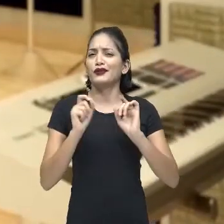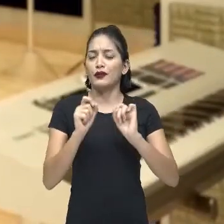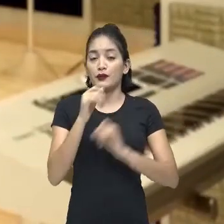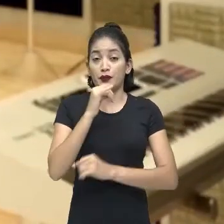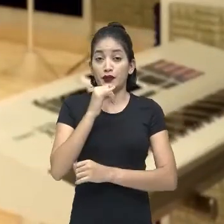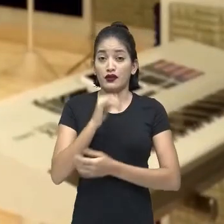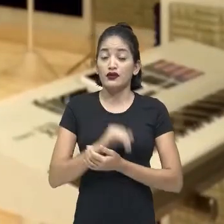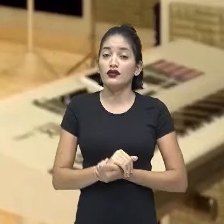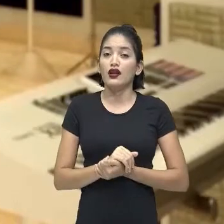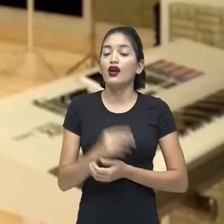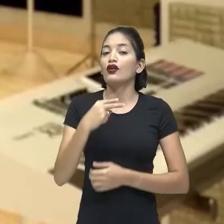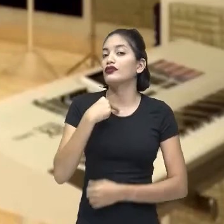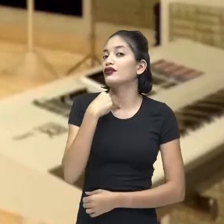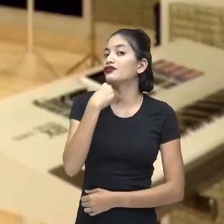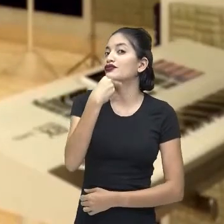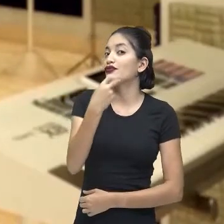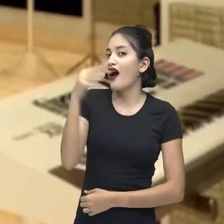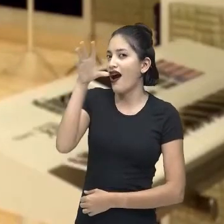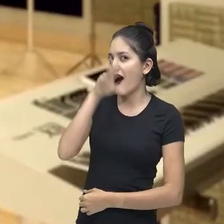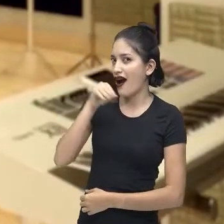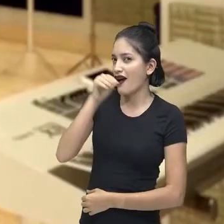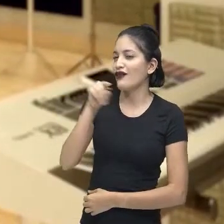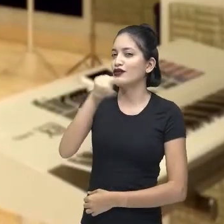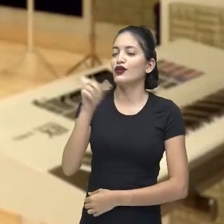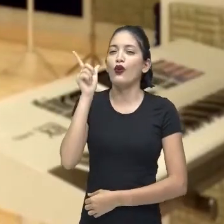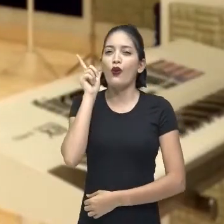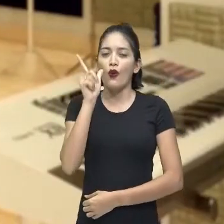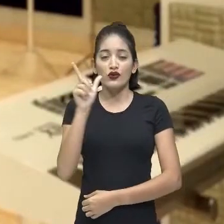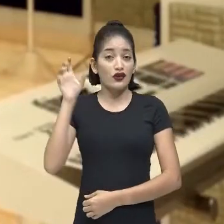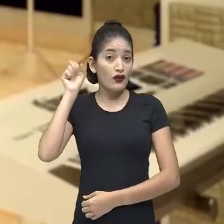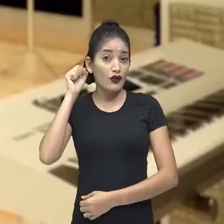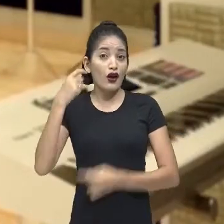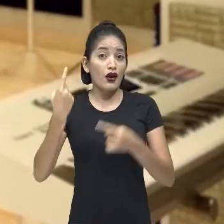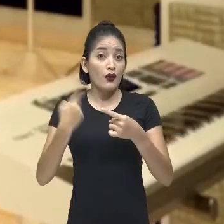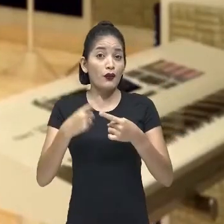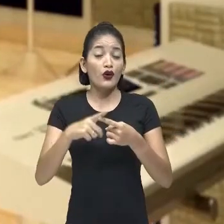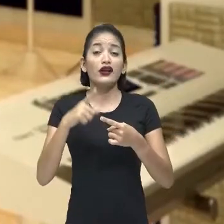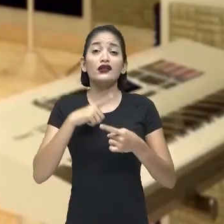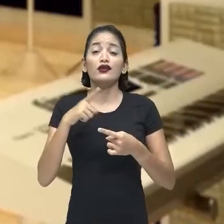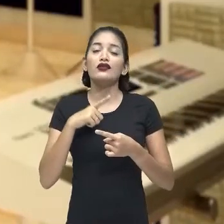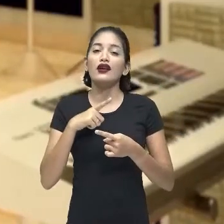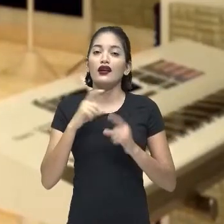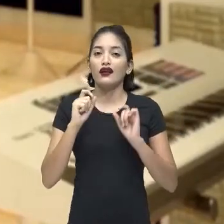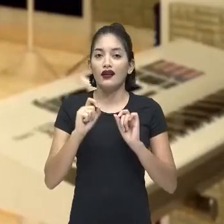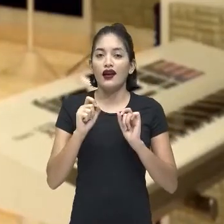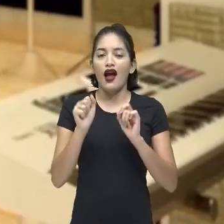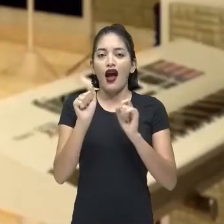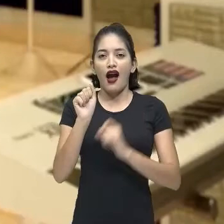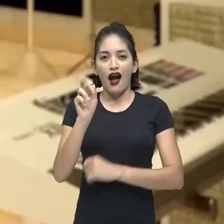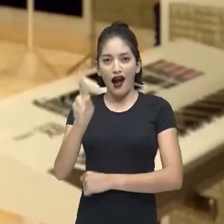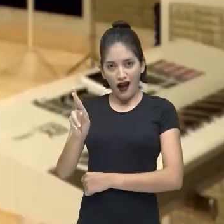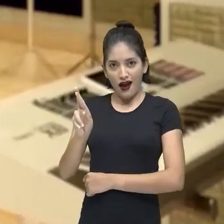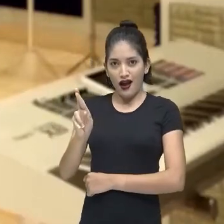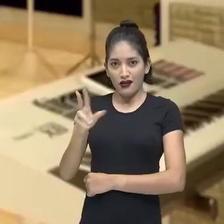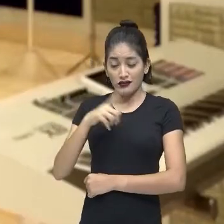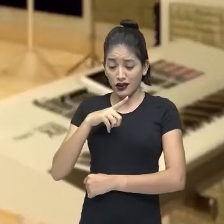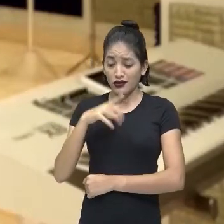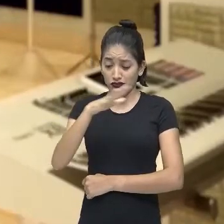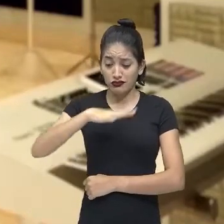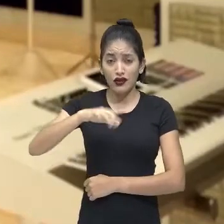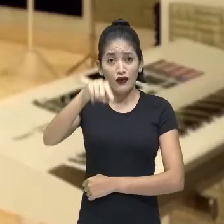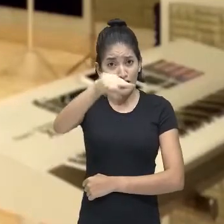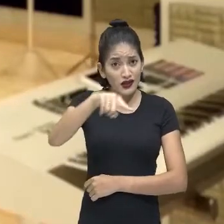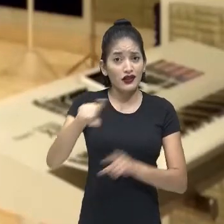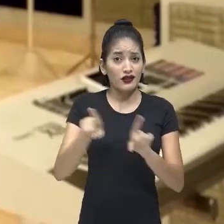estou emitindo a minha voz, você só consegue ouvi-la porque nós temos aqui, ó, ar. Eu tenho ar perto de mim,